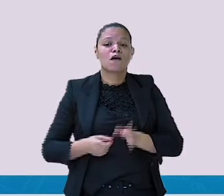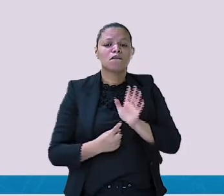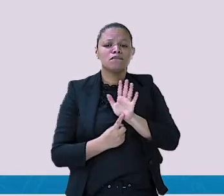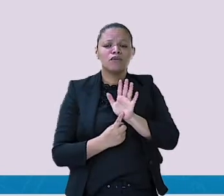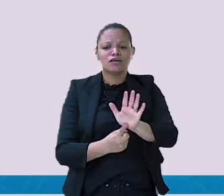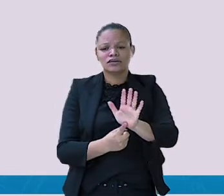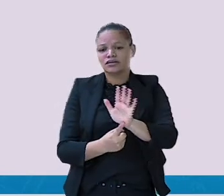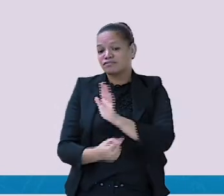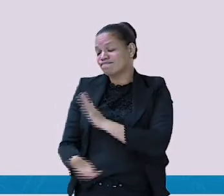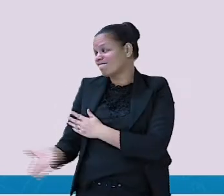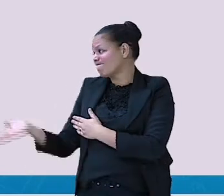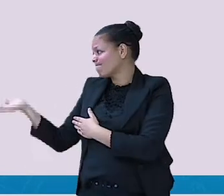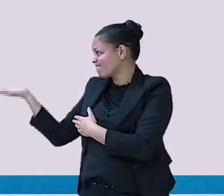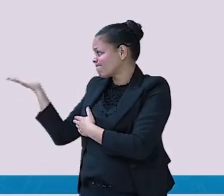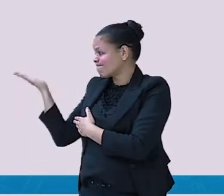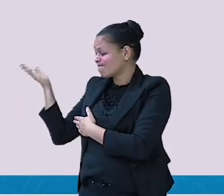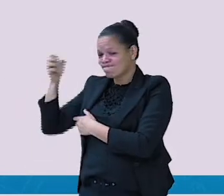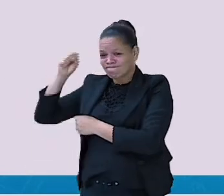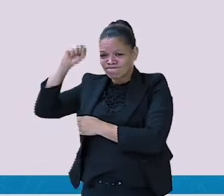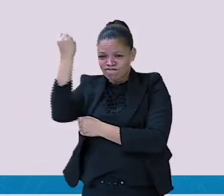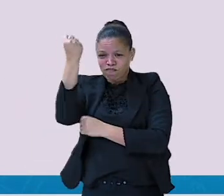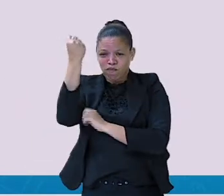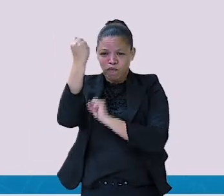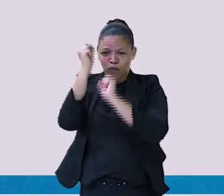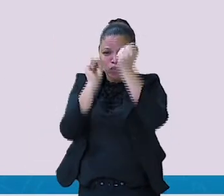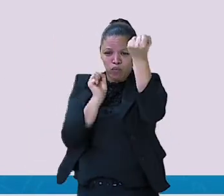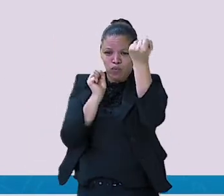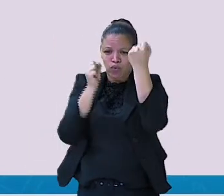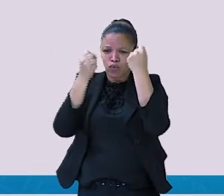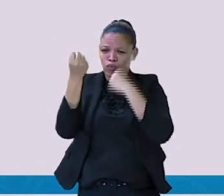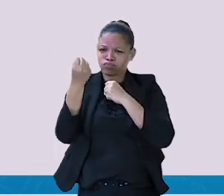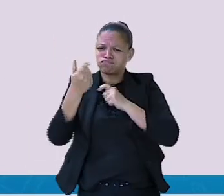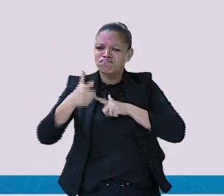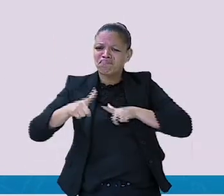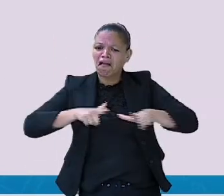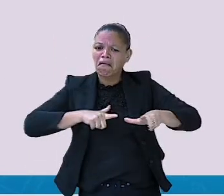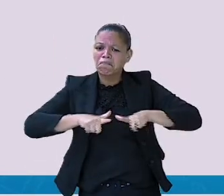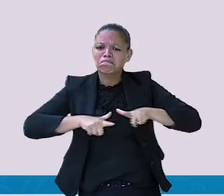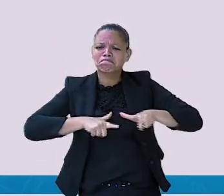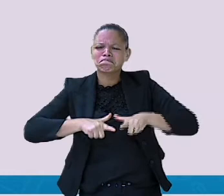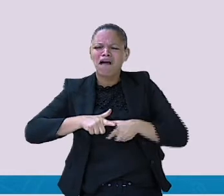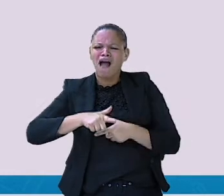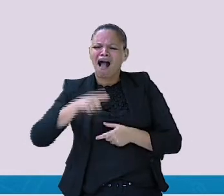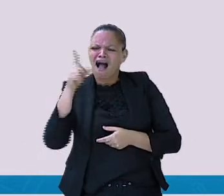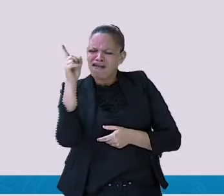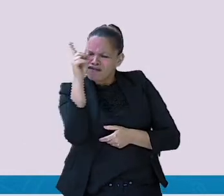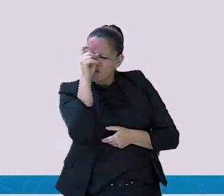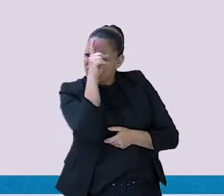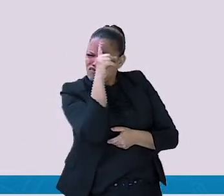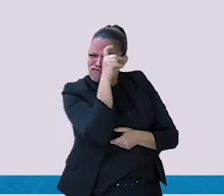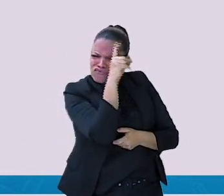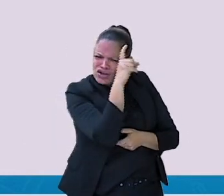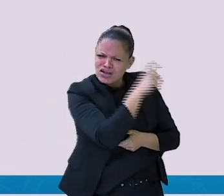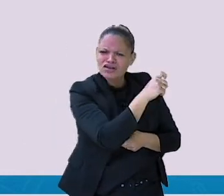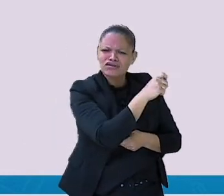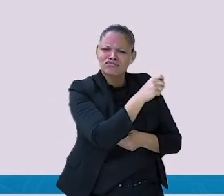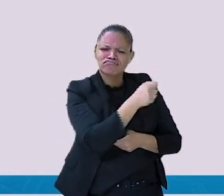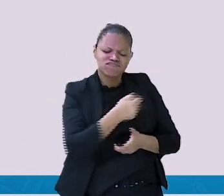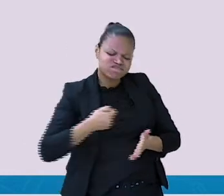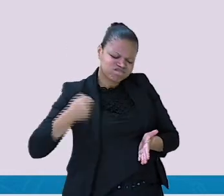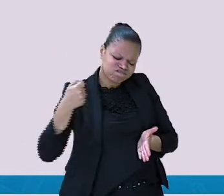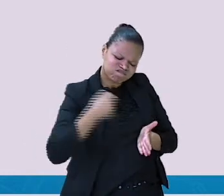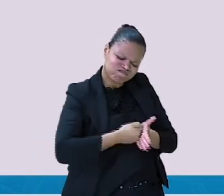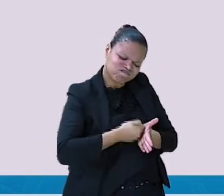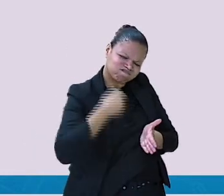fábrica, né? Então nós conseguimos perceber que era um trabalho duro. Existia também o trabalho da tração animal, né? Que